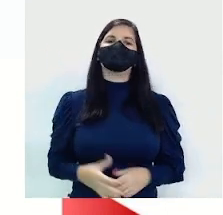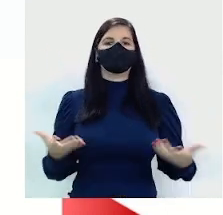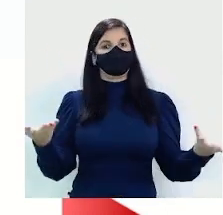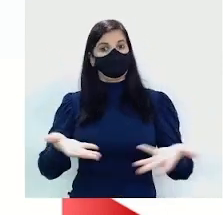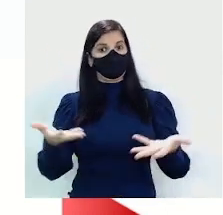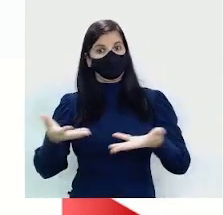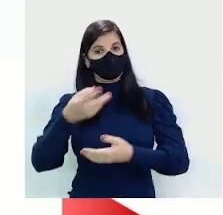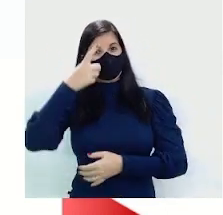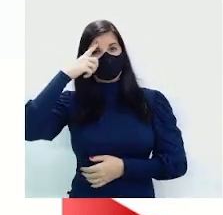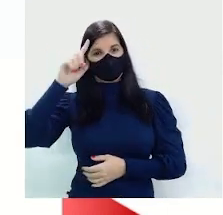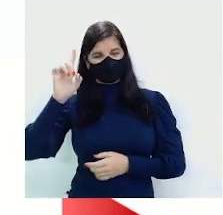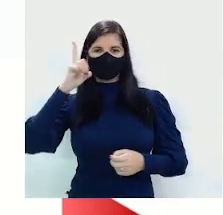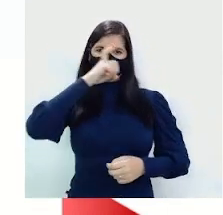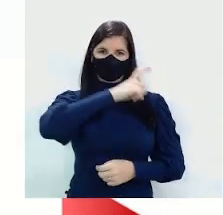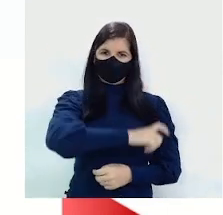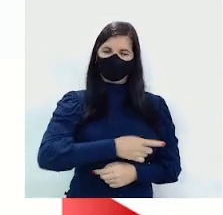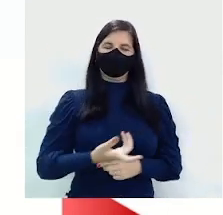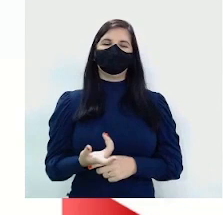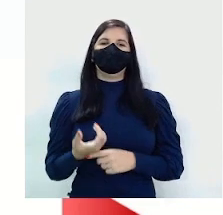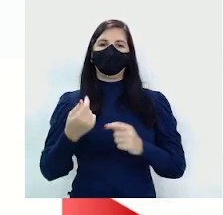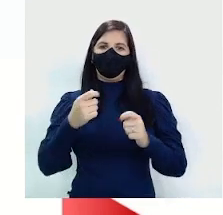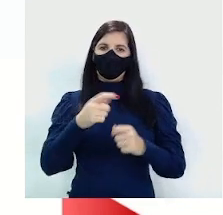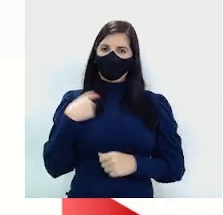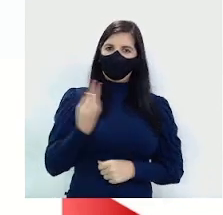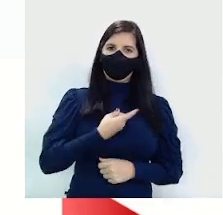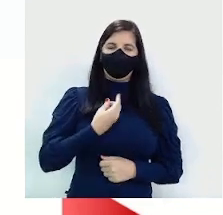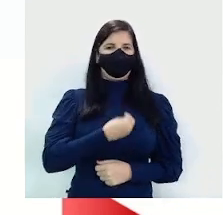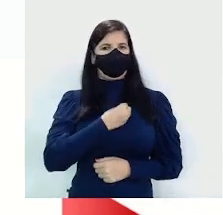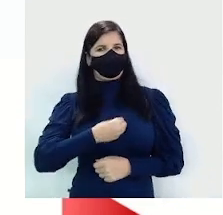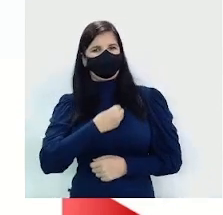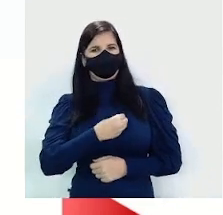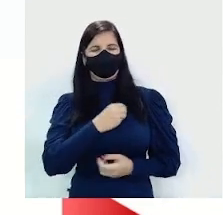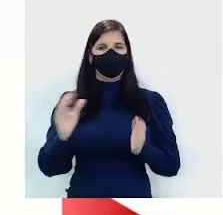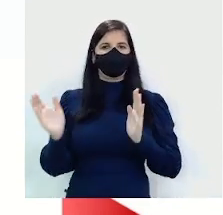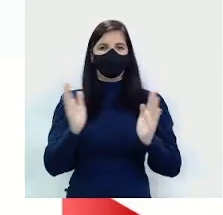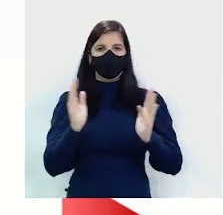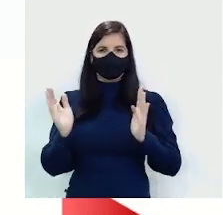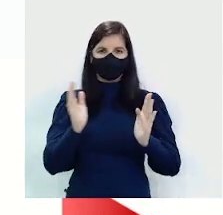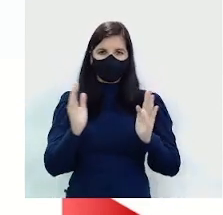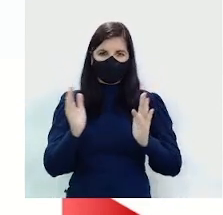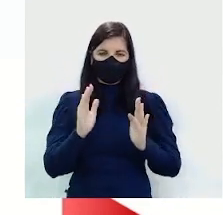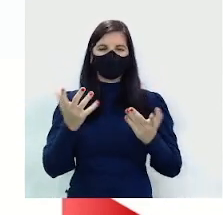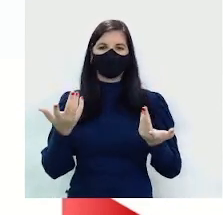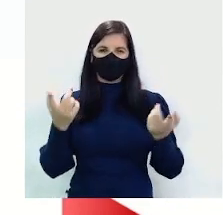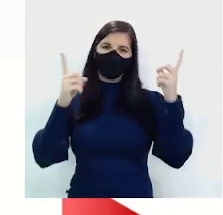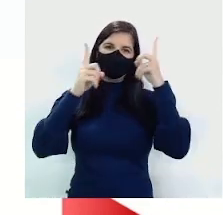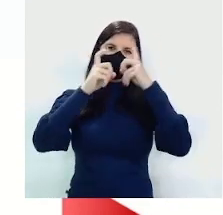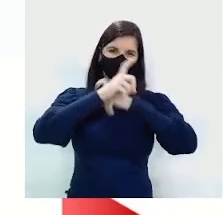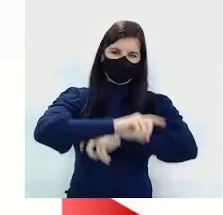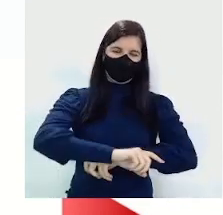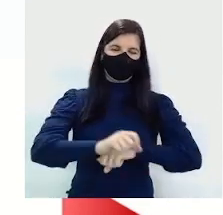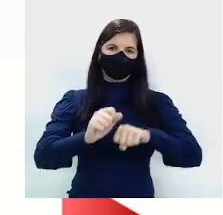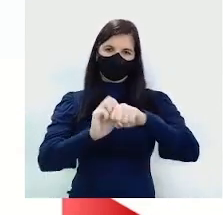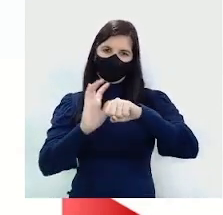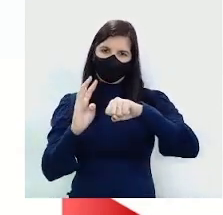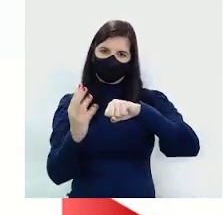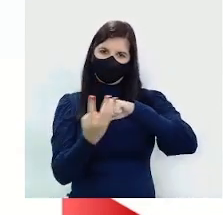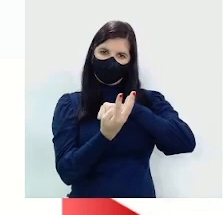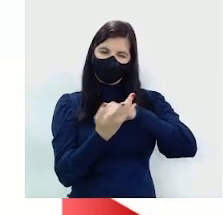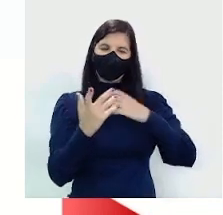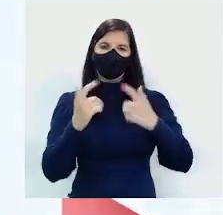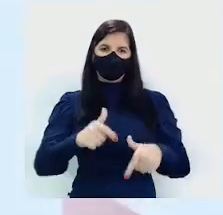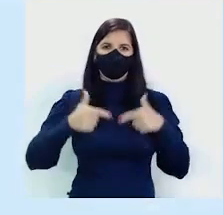os nossos dias, para a gente que vive, né, um momento tão difícil, um momento